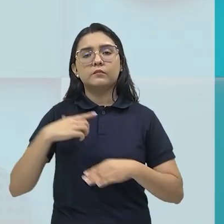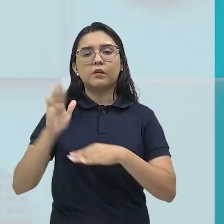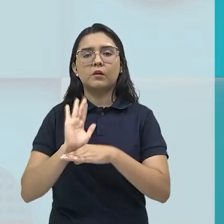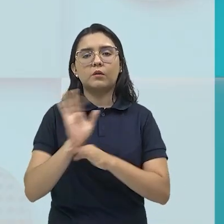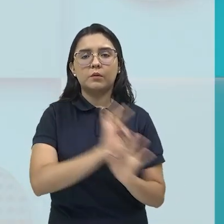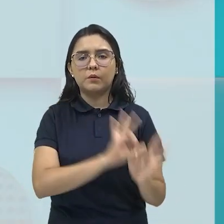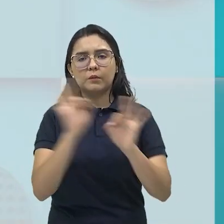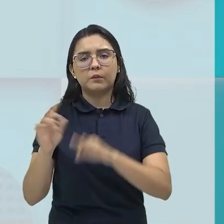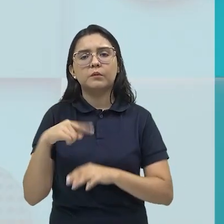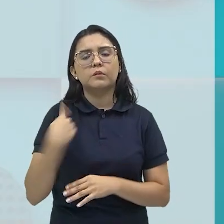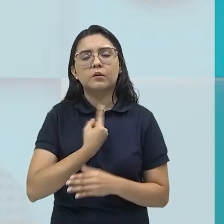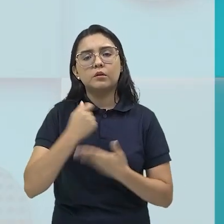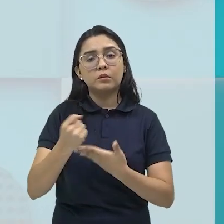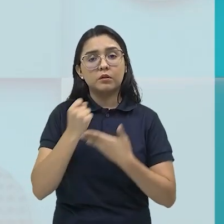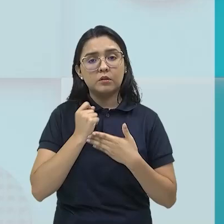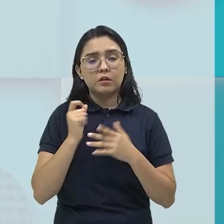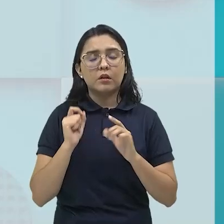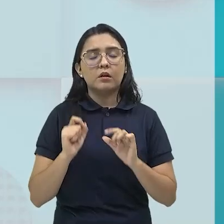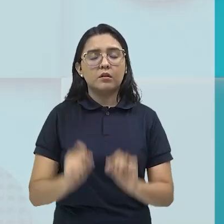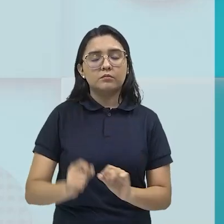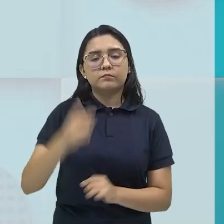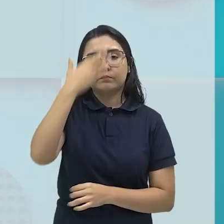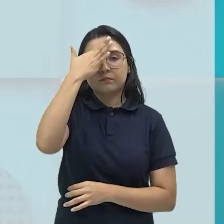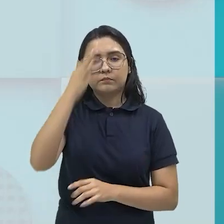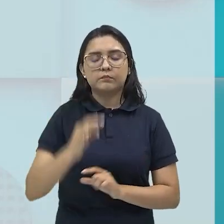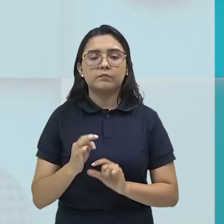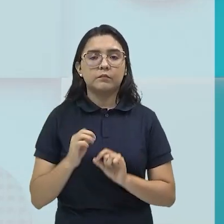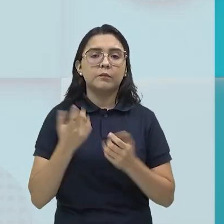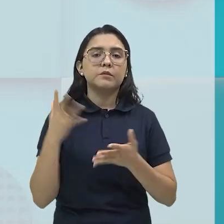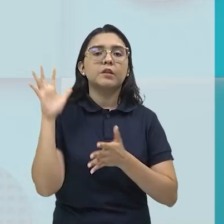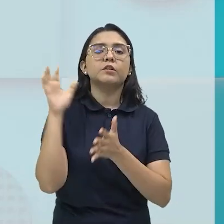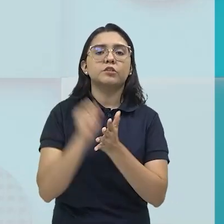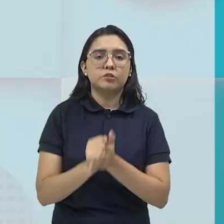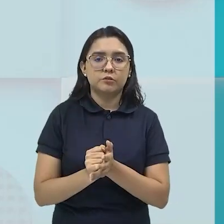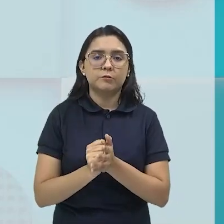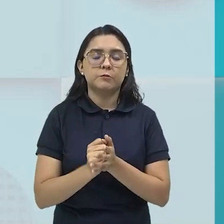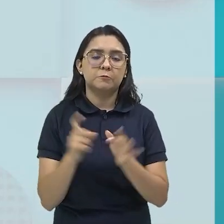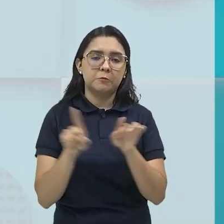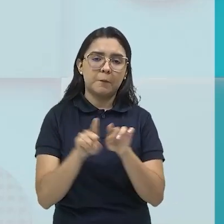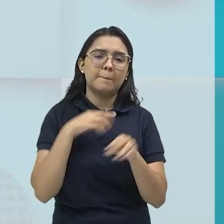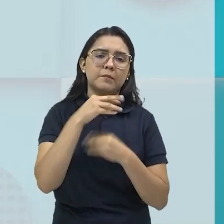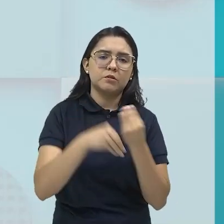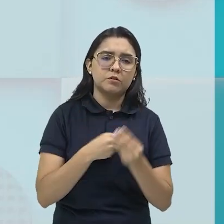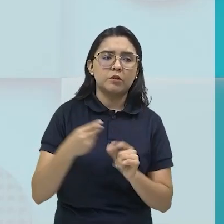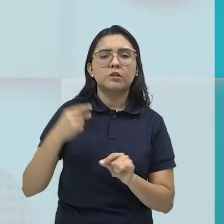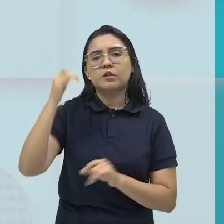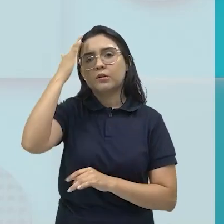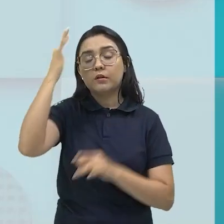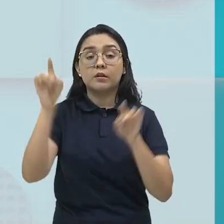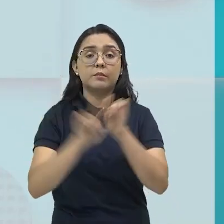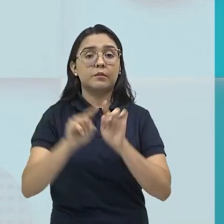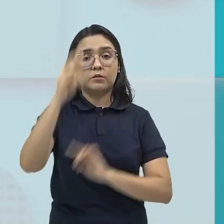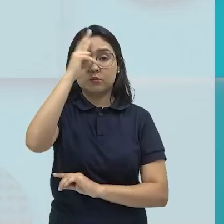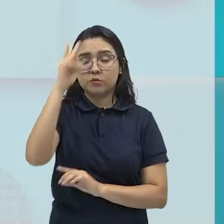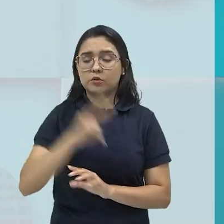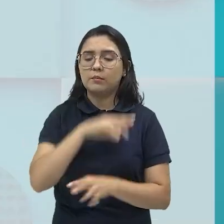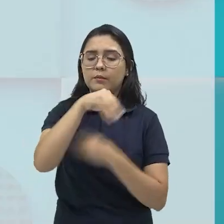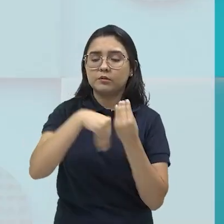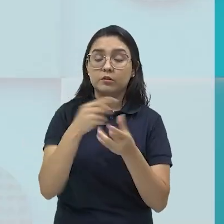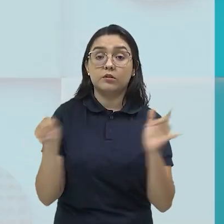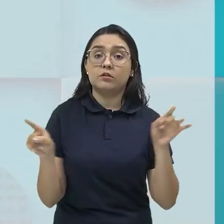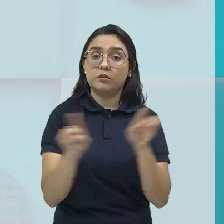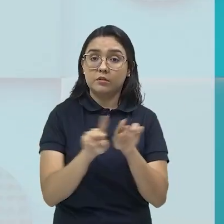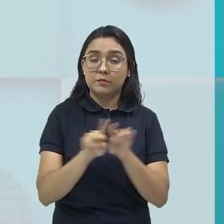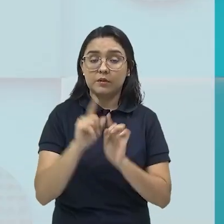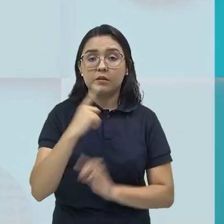um pouco de como se dava esse registro de certas aventuras. Embora ele misture um pouco da ficção com a história, a gente